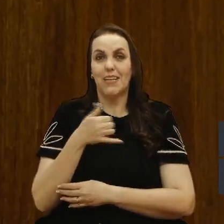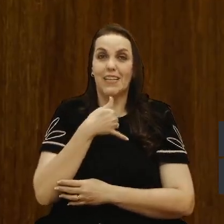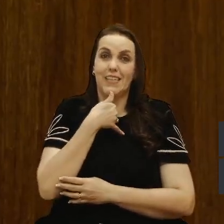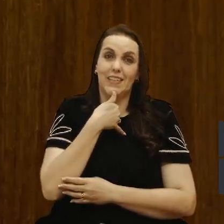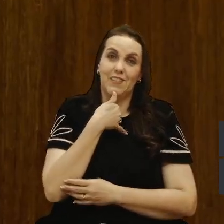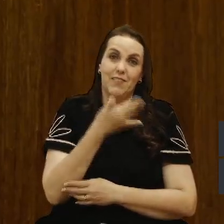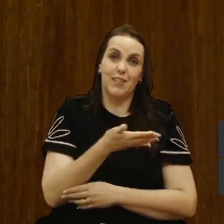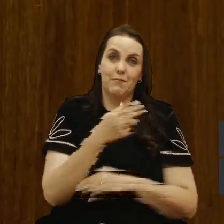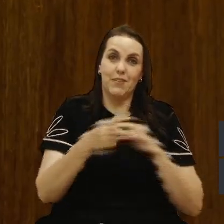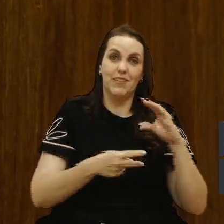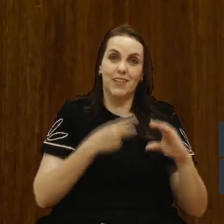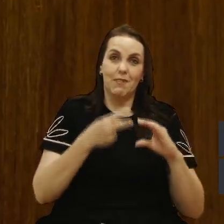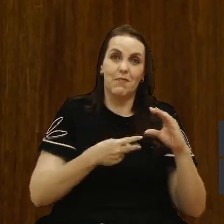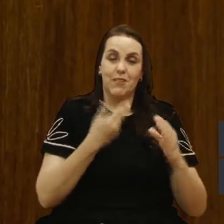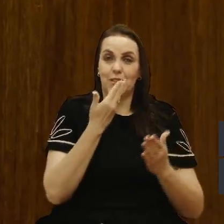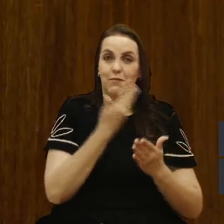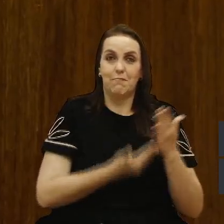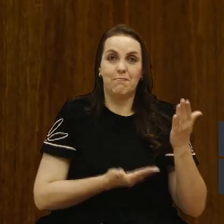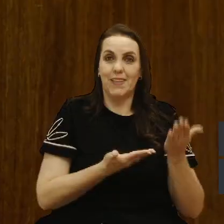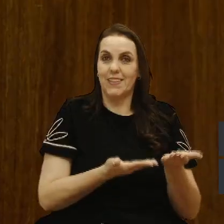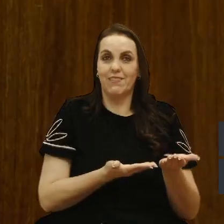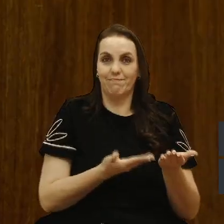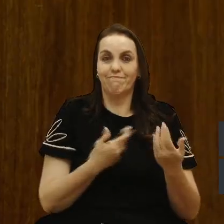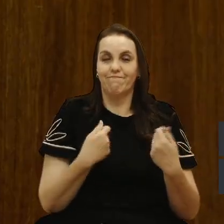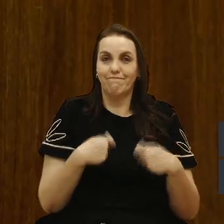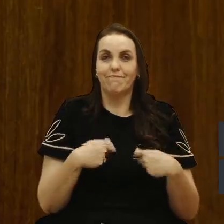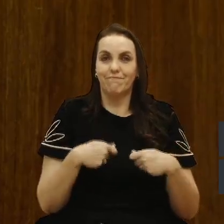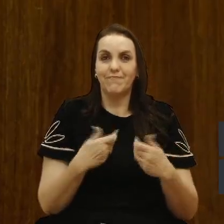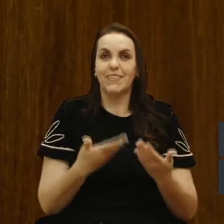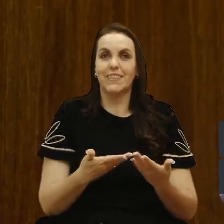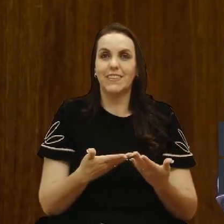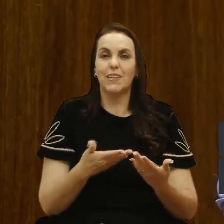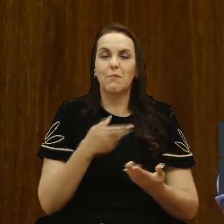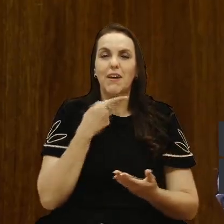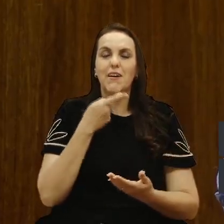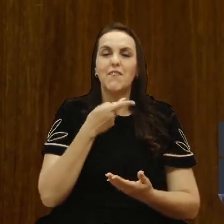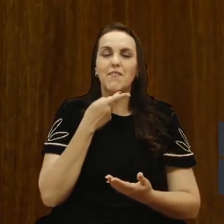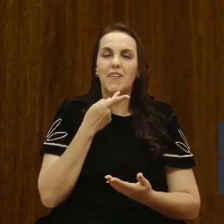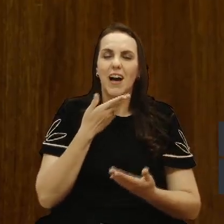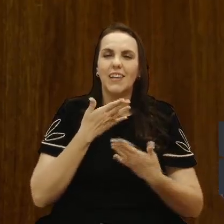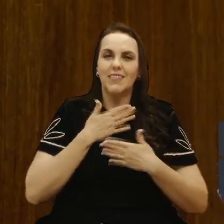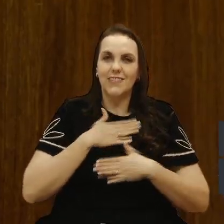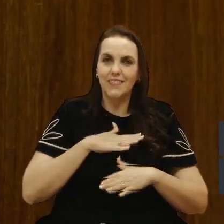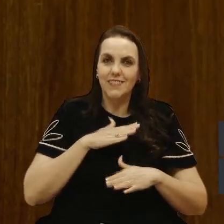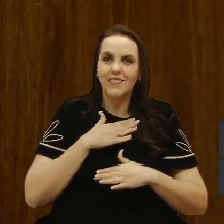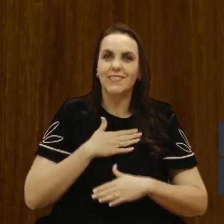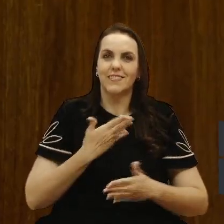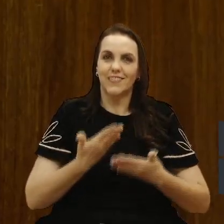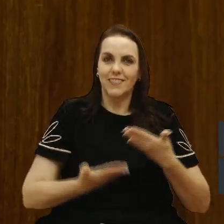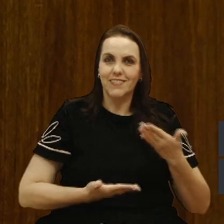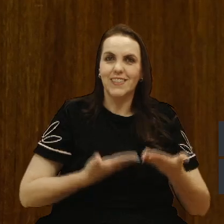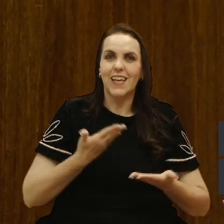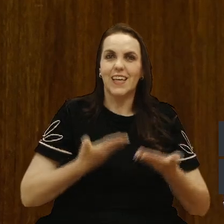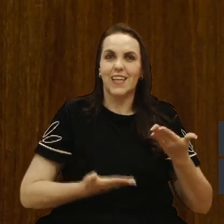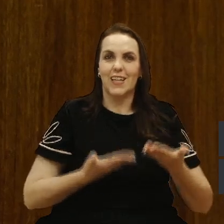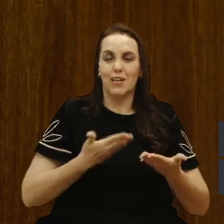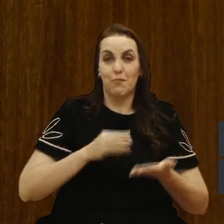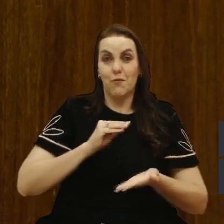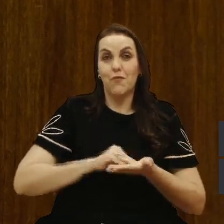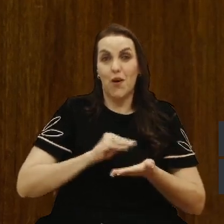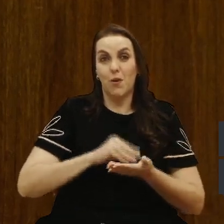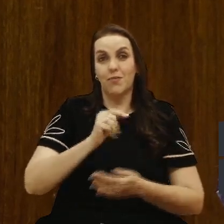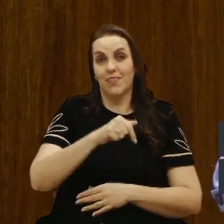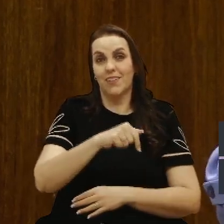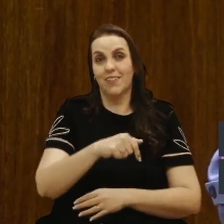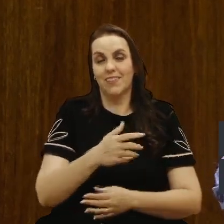perde, porque nós precisamos, muitas vezes, dessa fala mais ponderada, né? E tenho certeza que o senhor fará falta aqui. E a